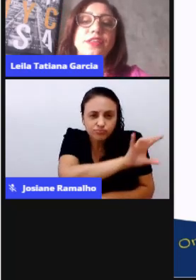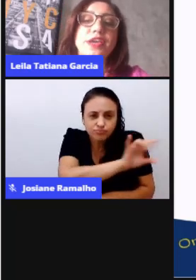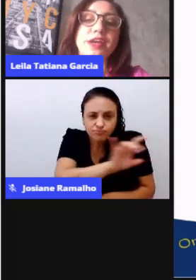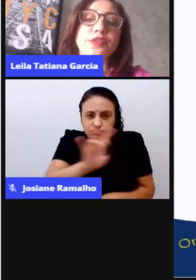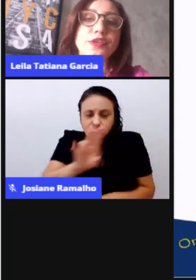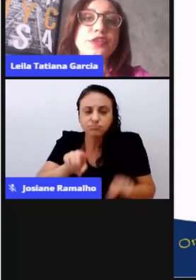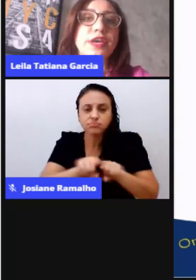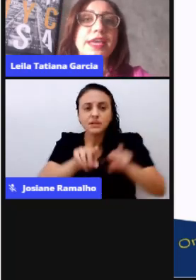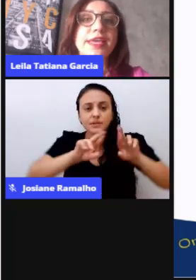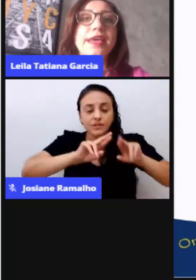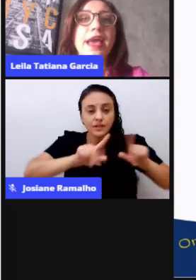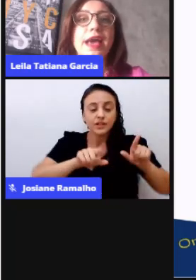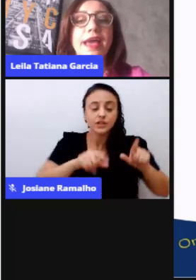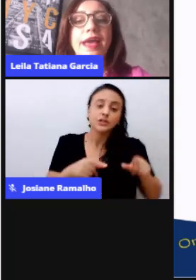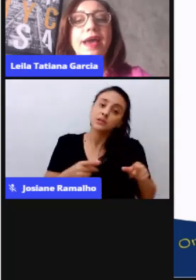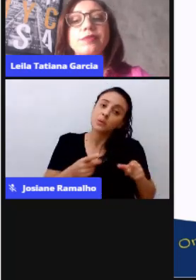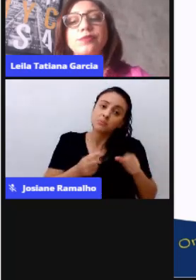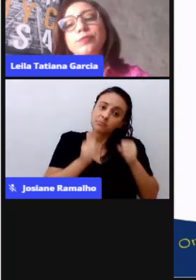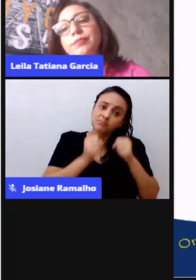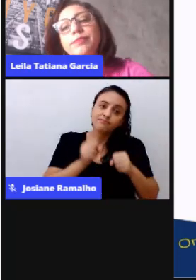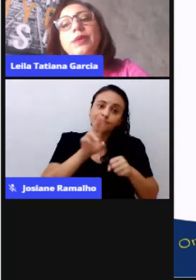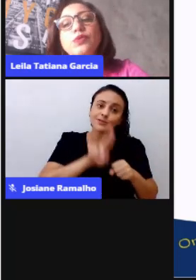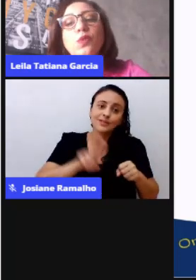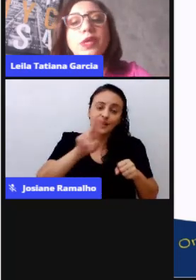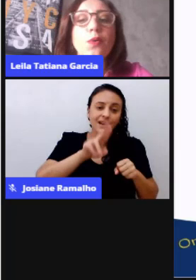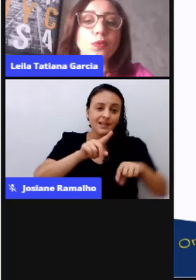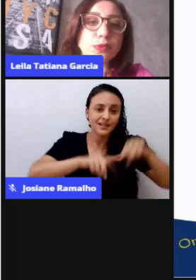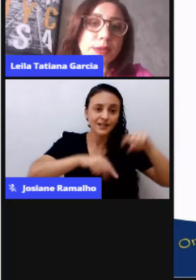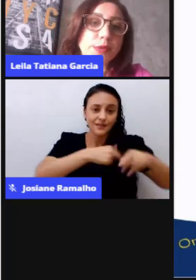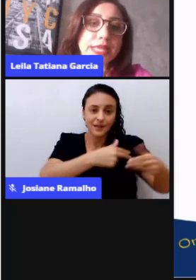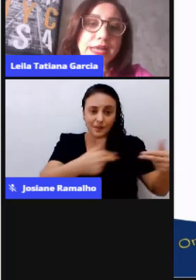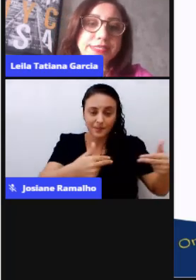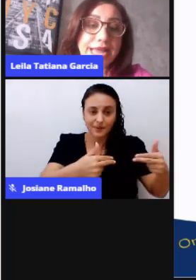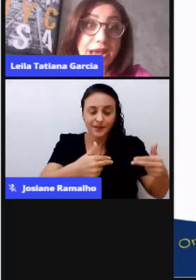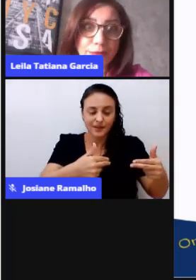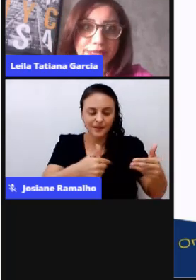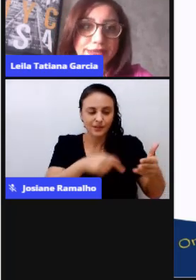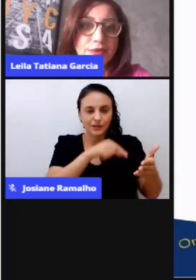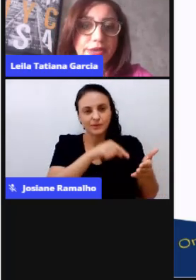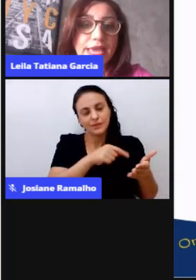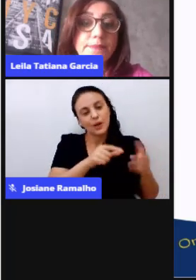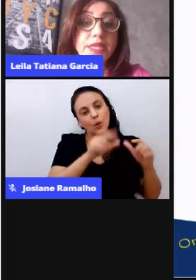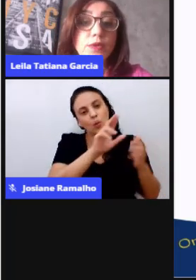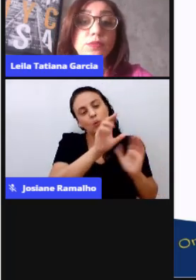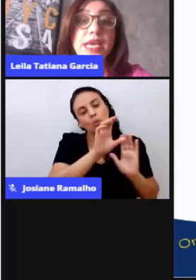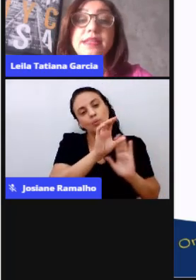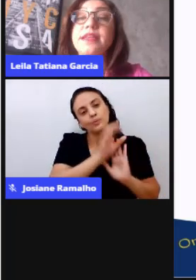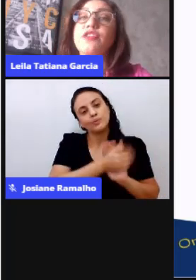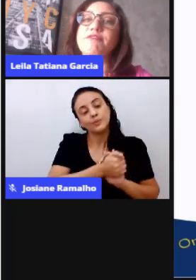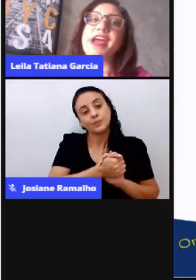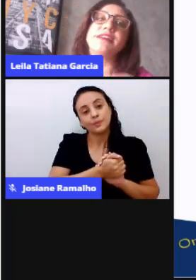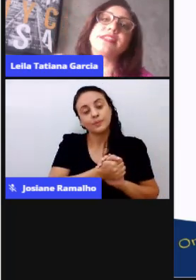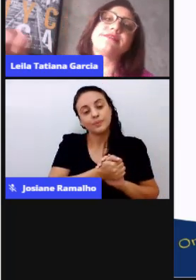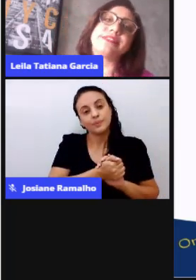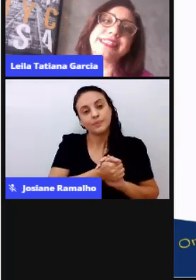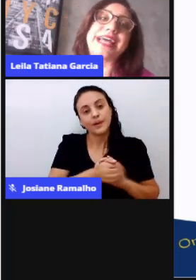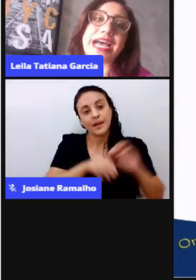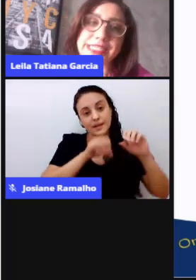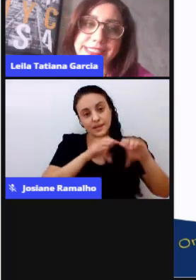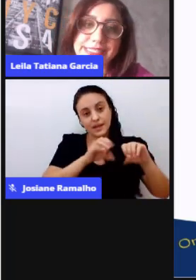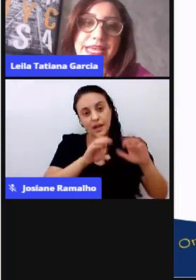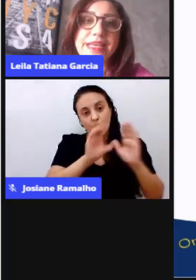essa linguagem artística aí para os conteúdos abordados na aula, ok? Então, existem